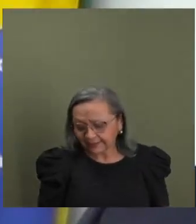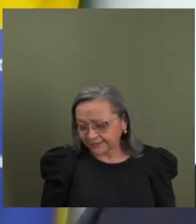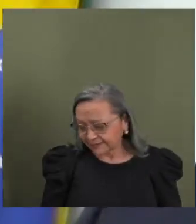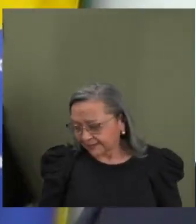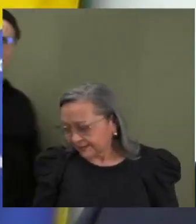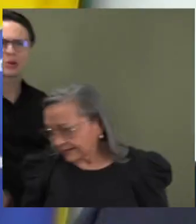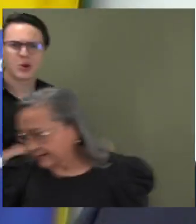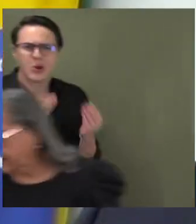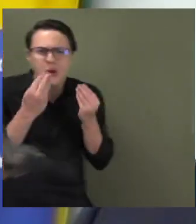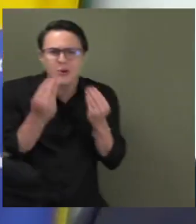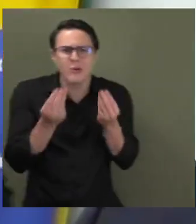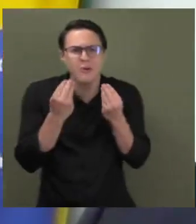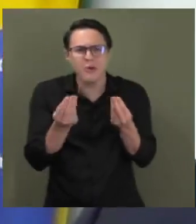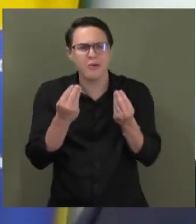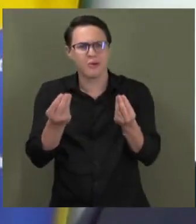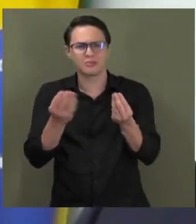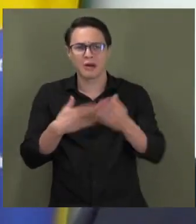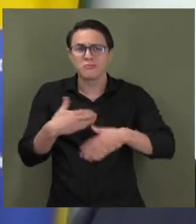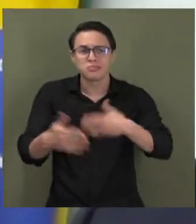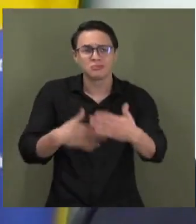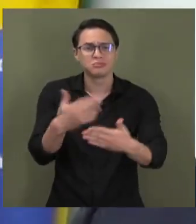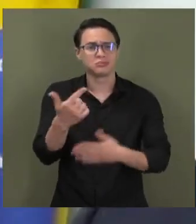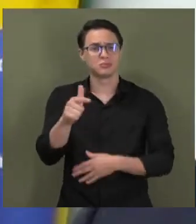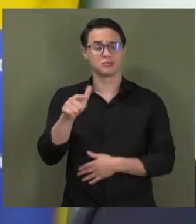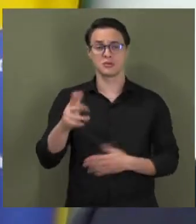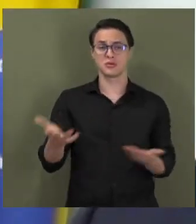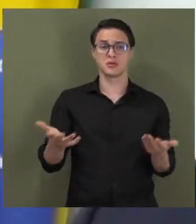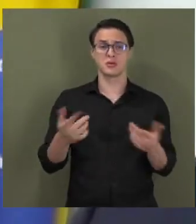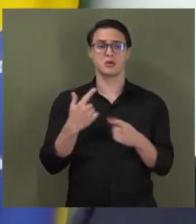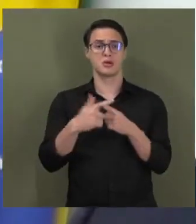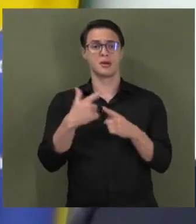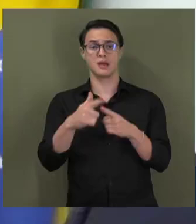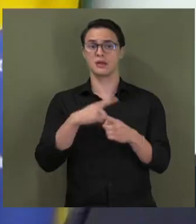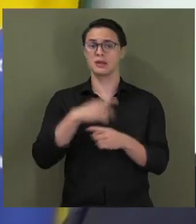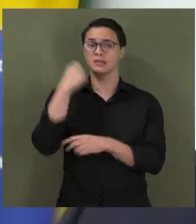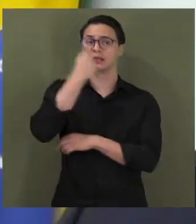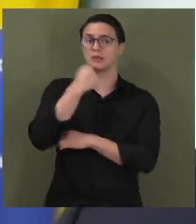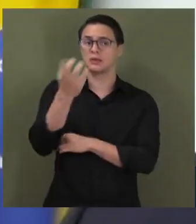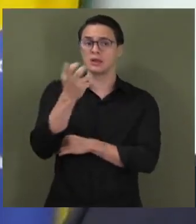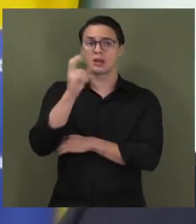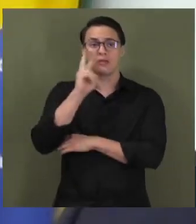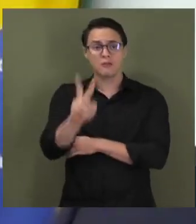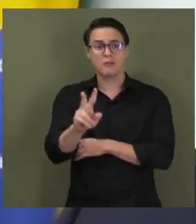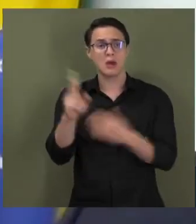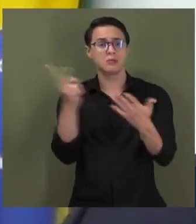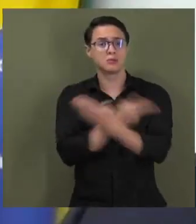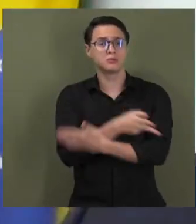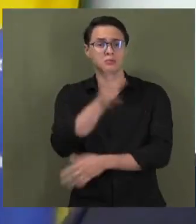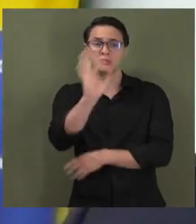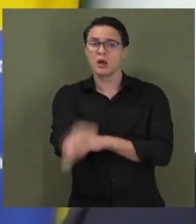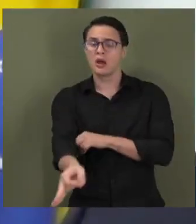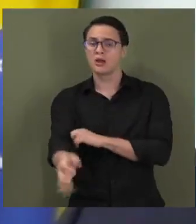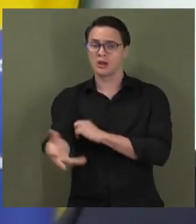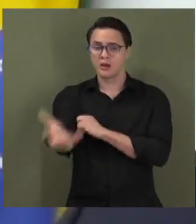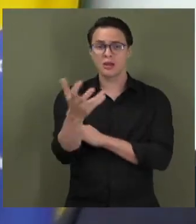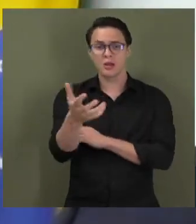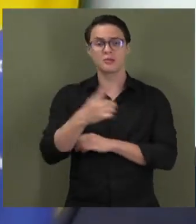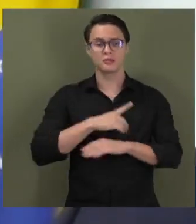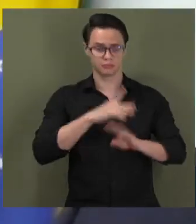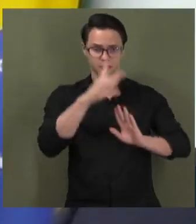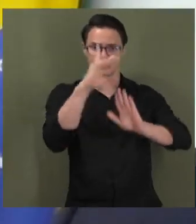essa? Isso é um desrespeito com os senadores que querem ver a coisa correta, né? Que querem ter os seus